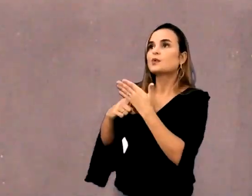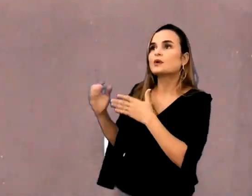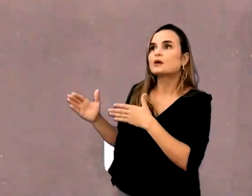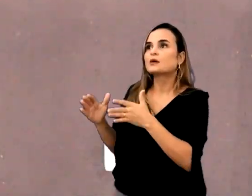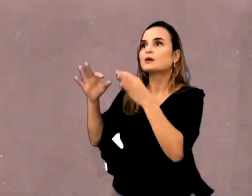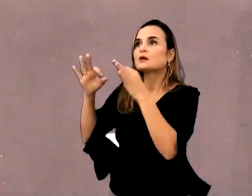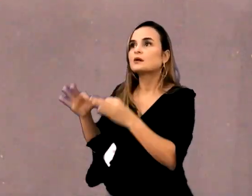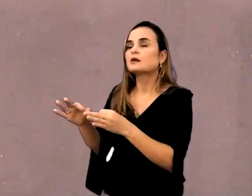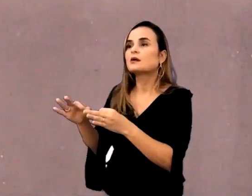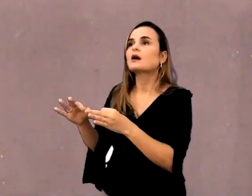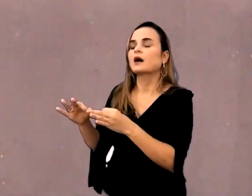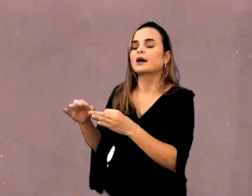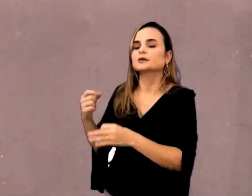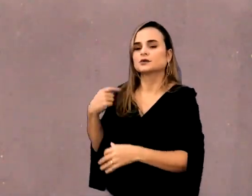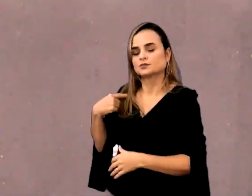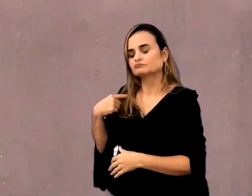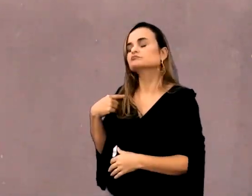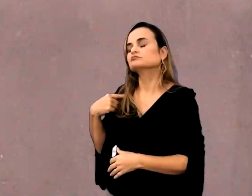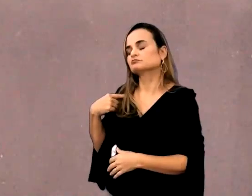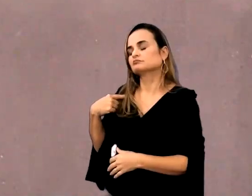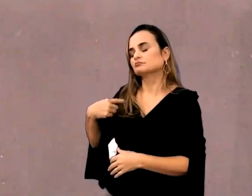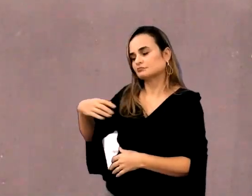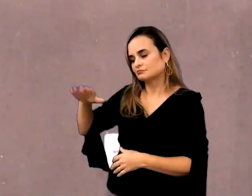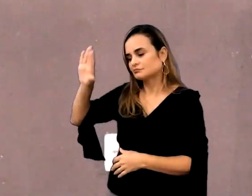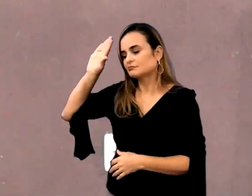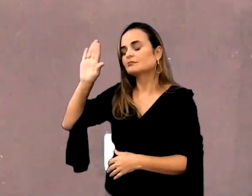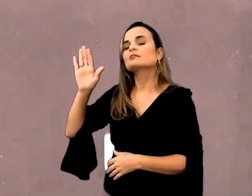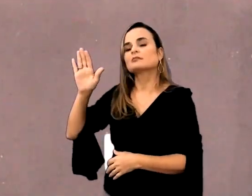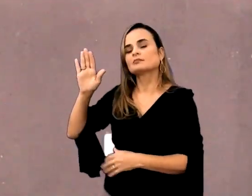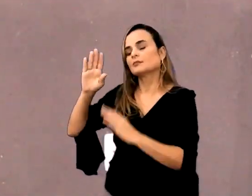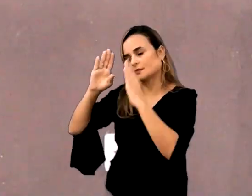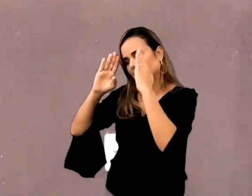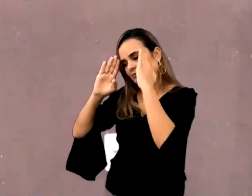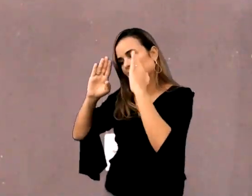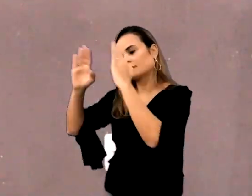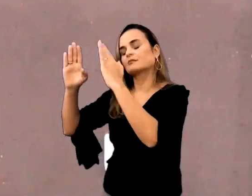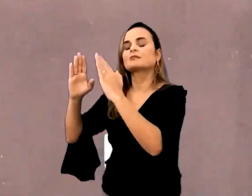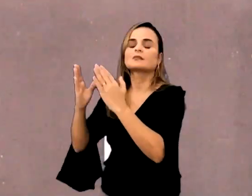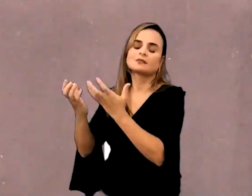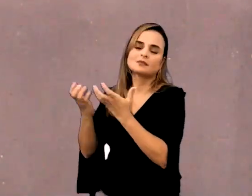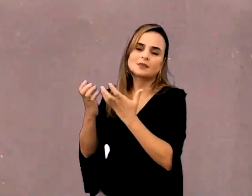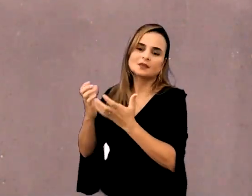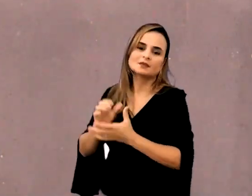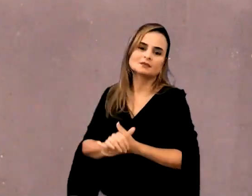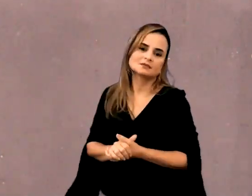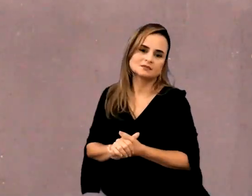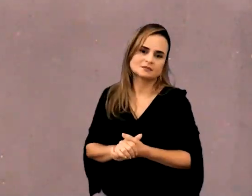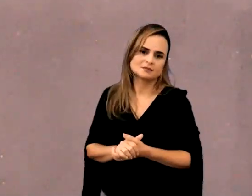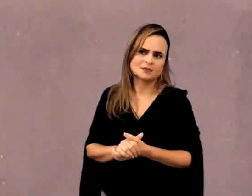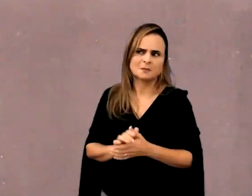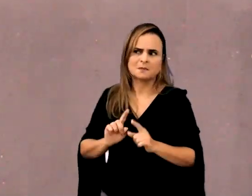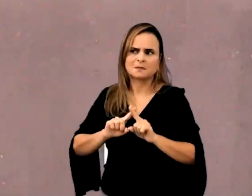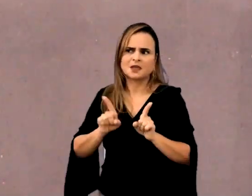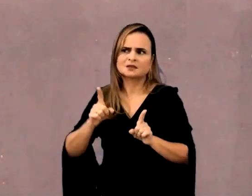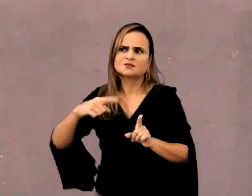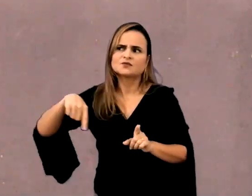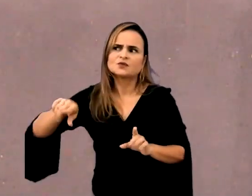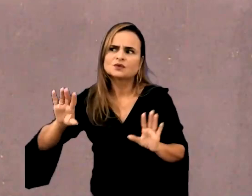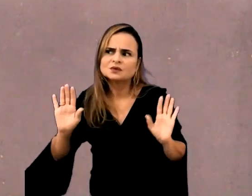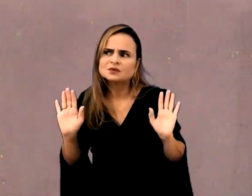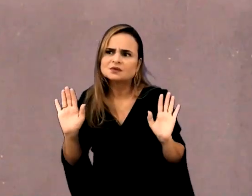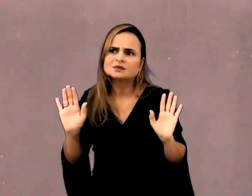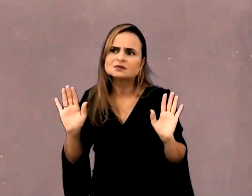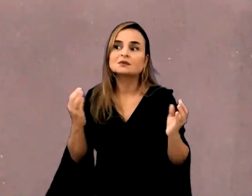sua palavra. Mas tem cuidado, irmão. Você pode estar como um povo de